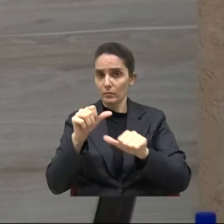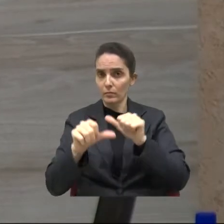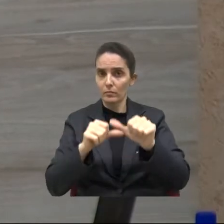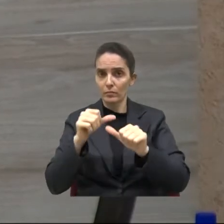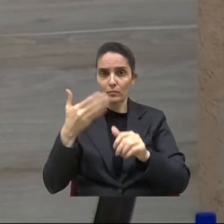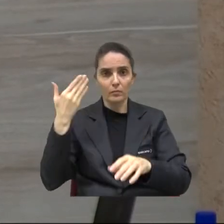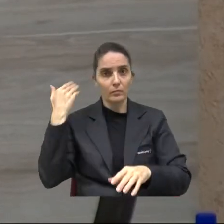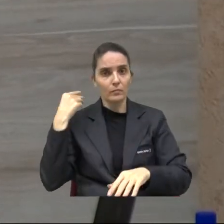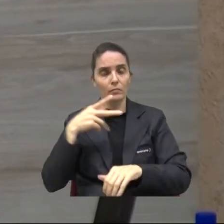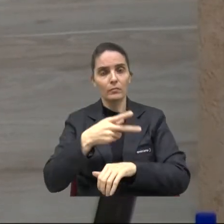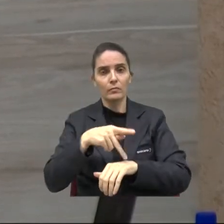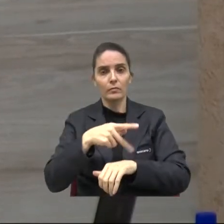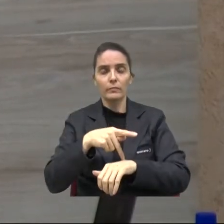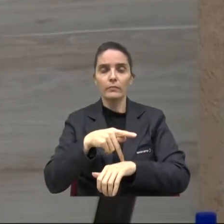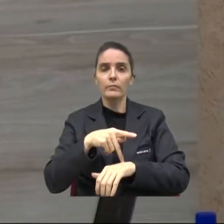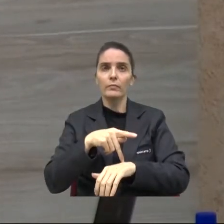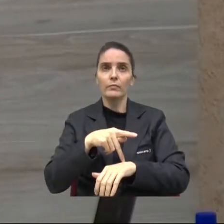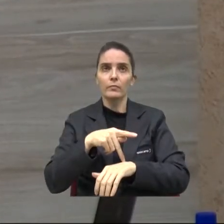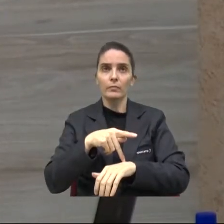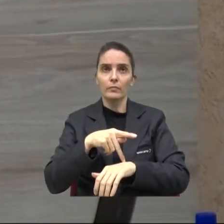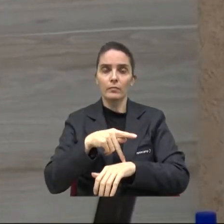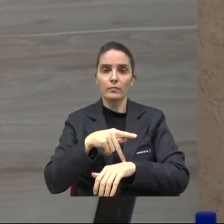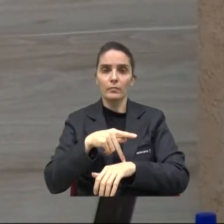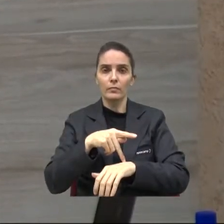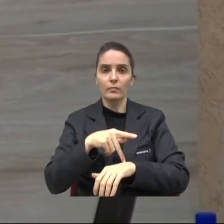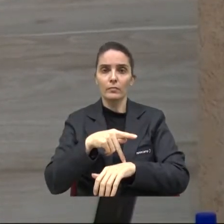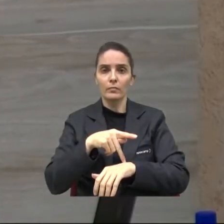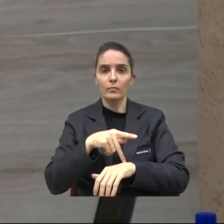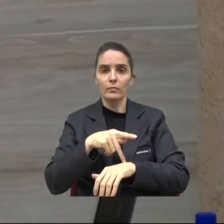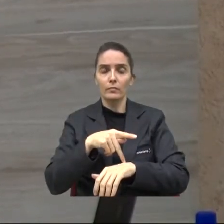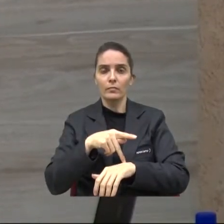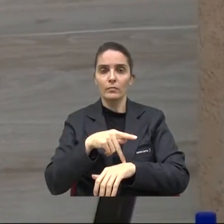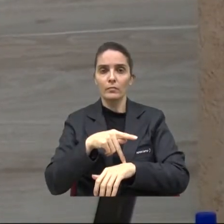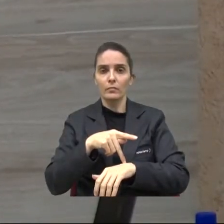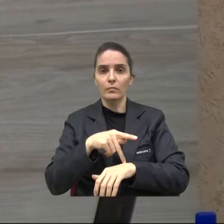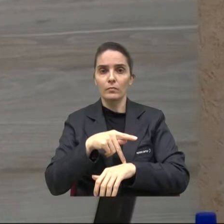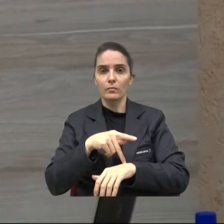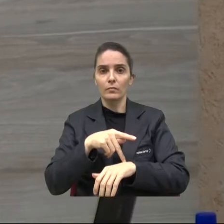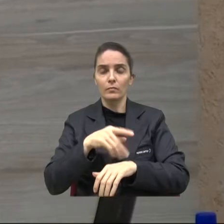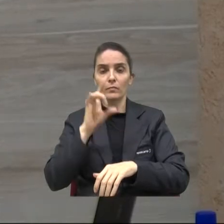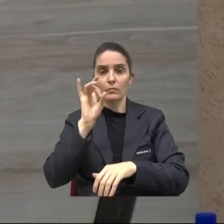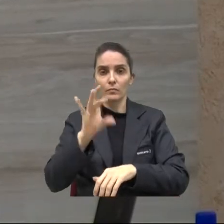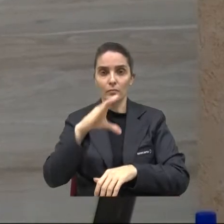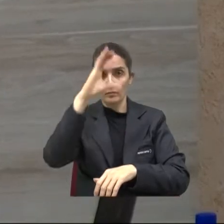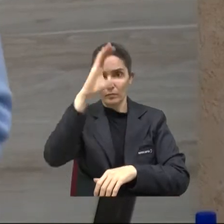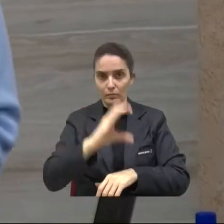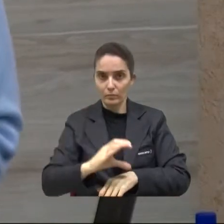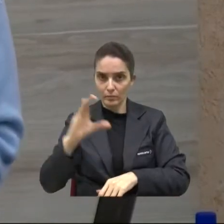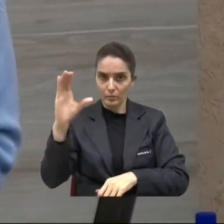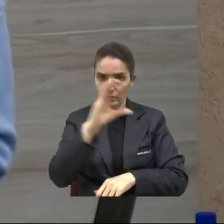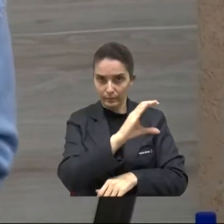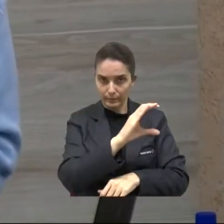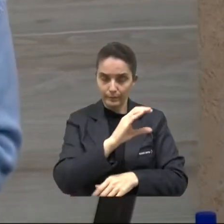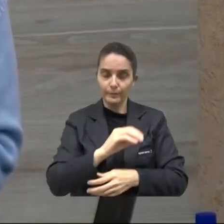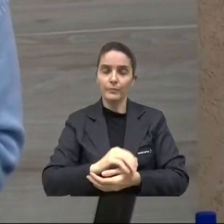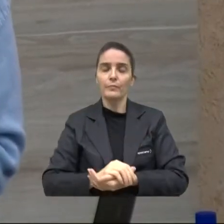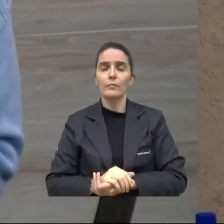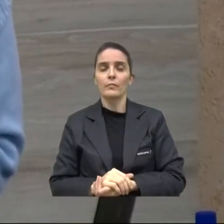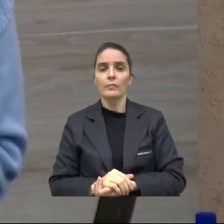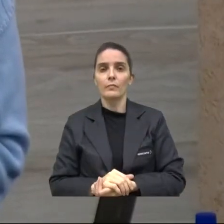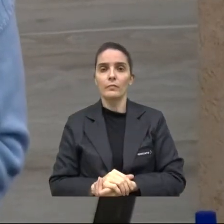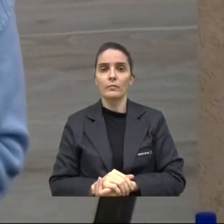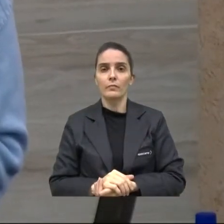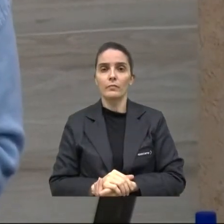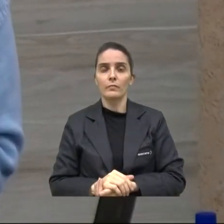país aqui, não laico, um país que era católico, e que transformaram a